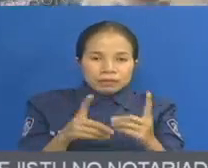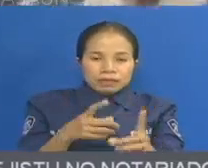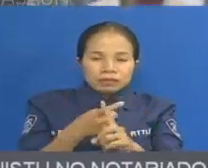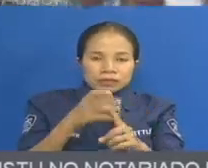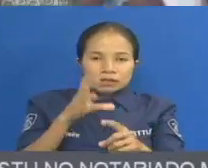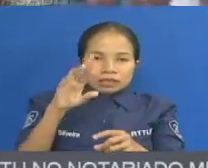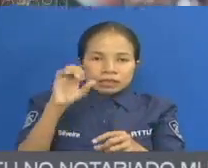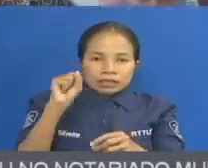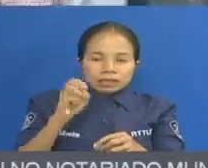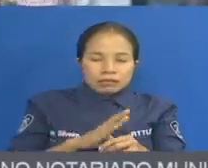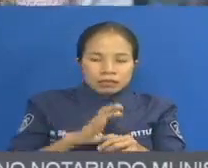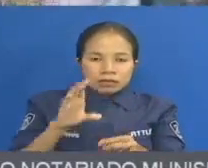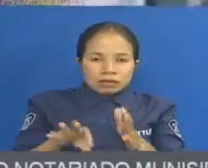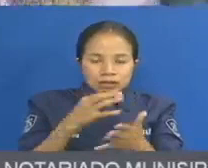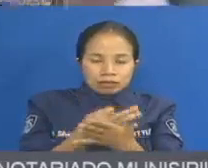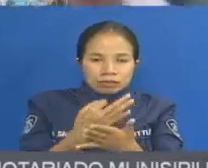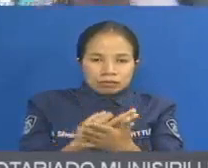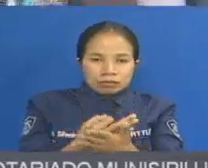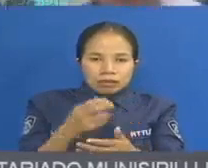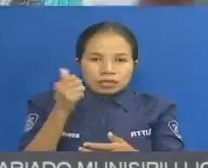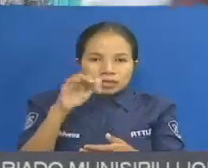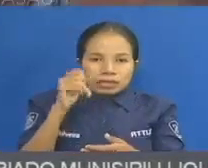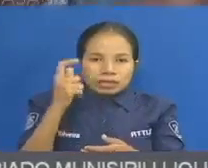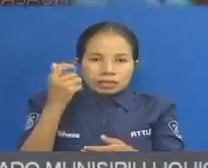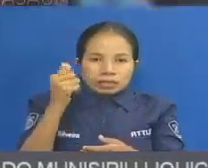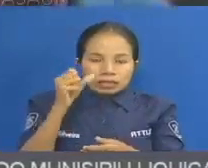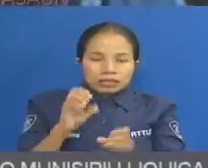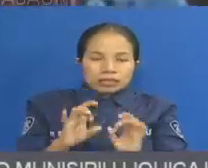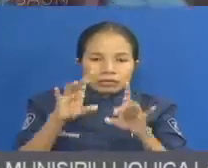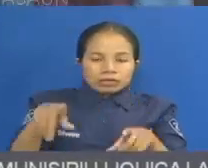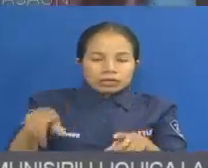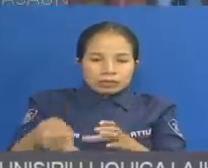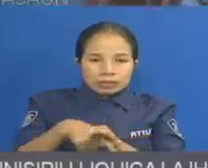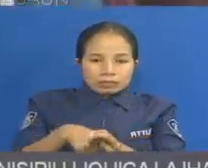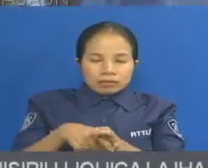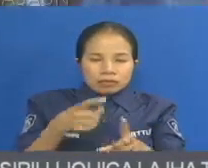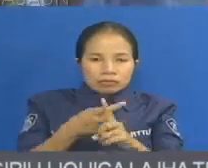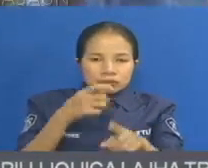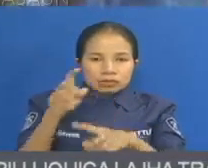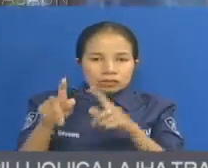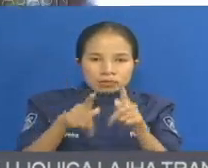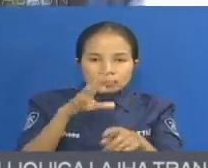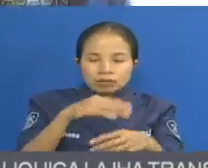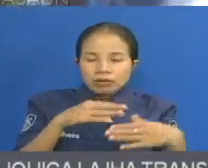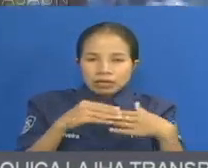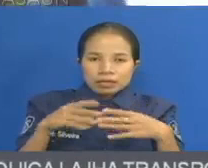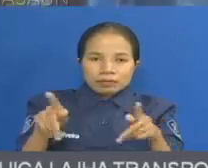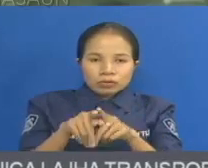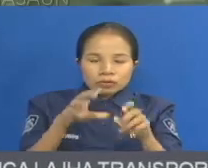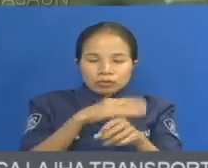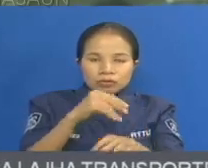CRS Bacau, não retam fundos os Caritas Austrália, não retam participação máxima, os comunidade no líder posto